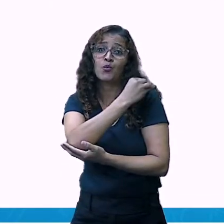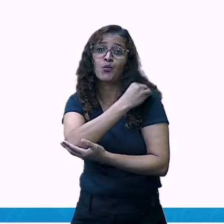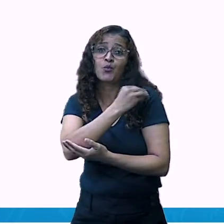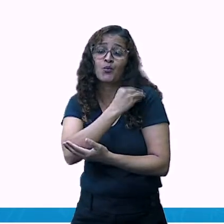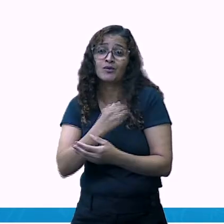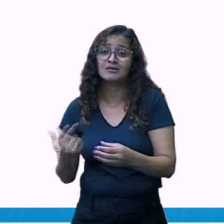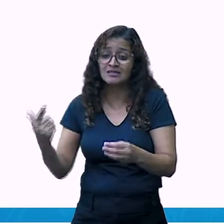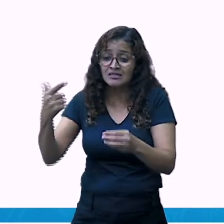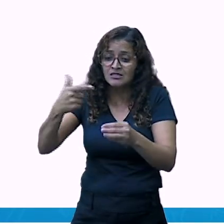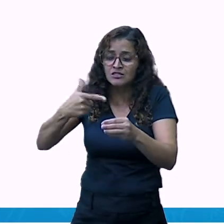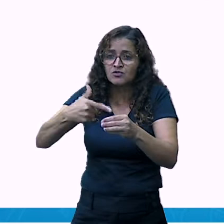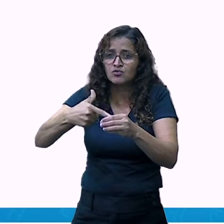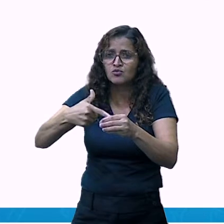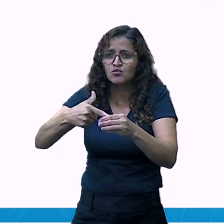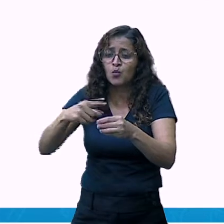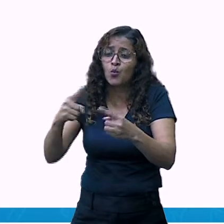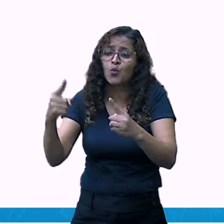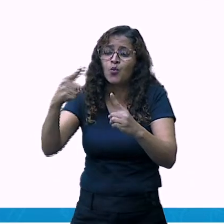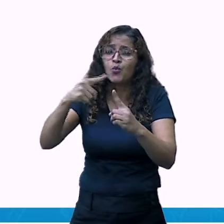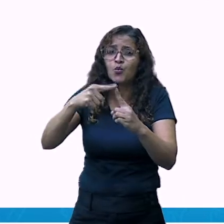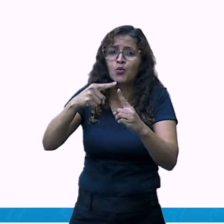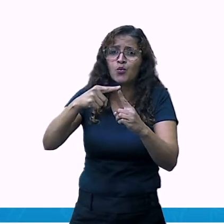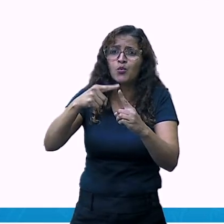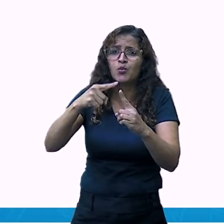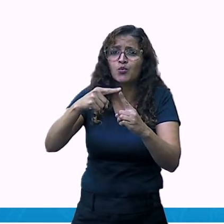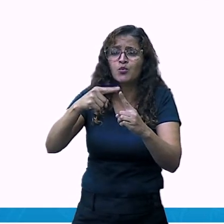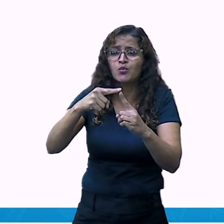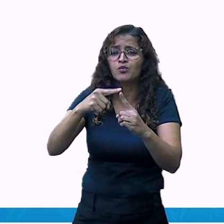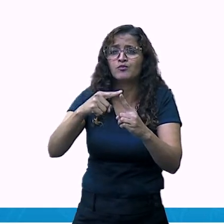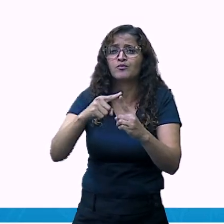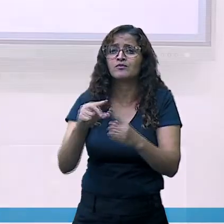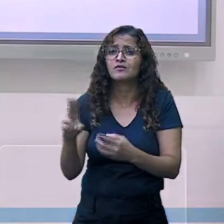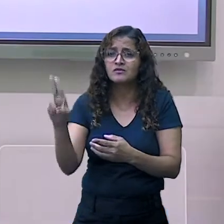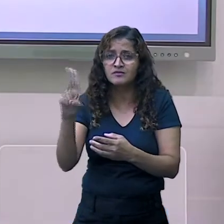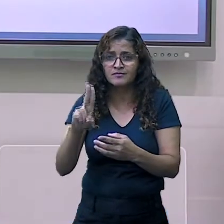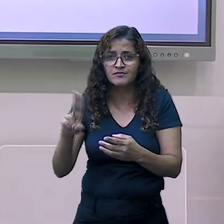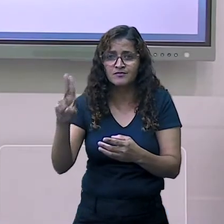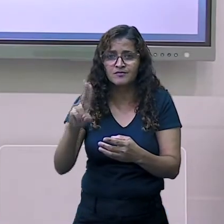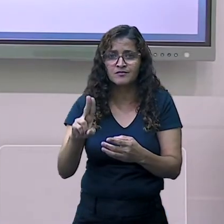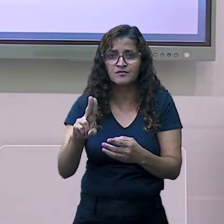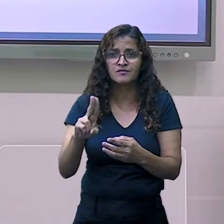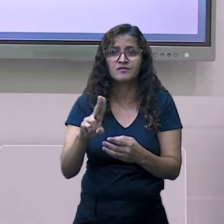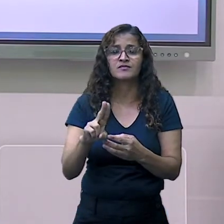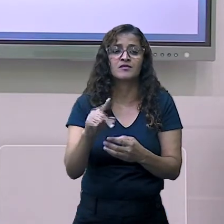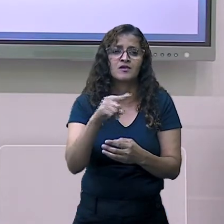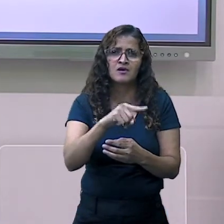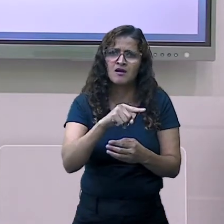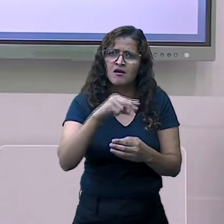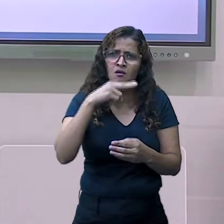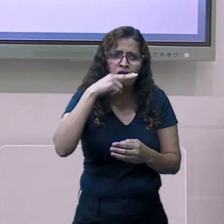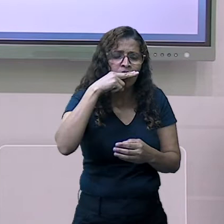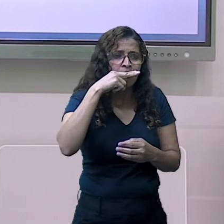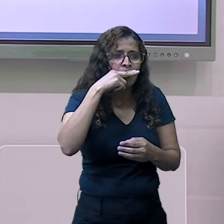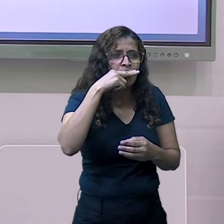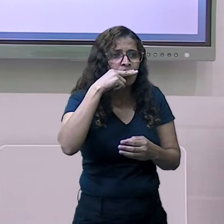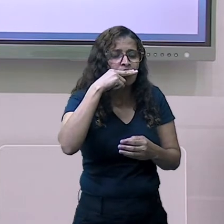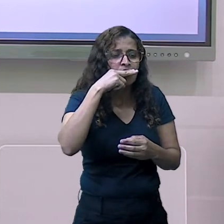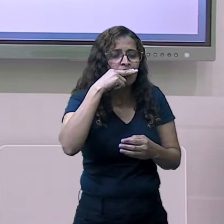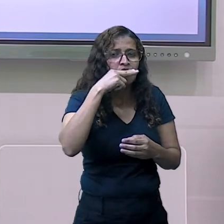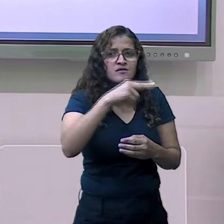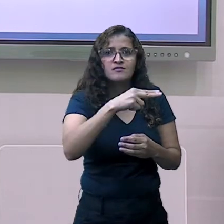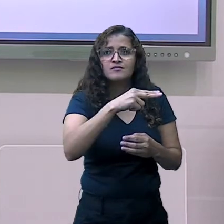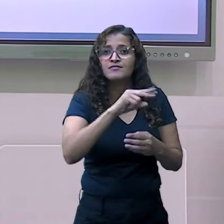de cana-de-açúcar, ela vai passar pelo processo de queima e fazer o quê?